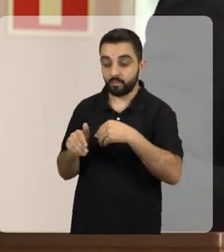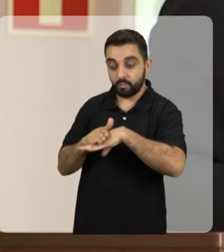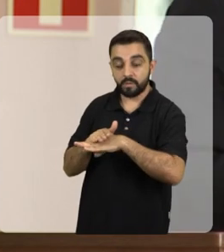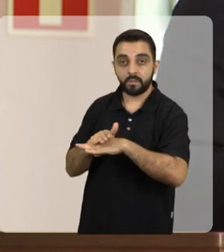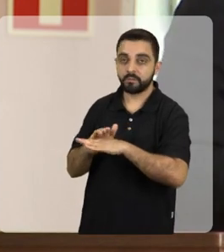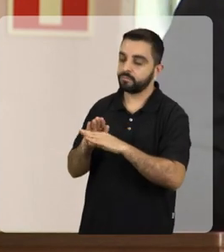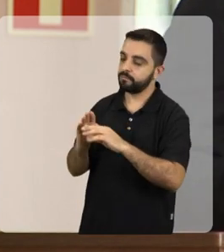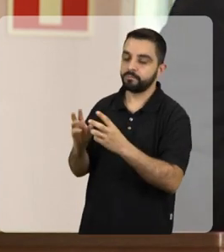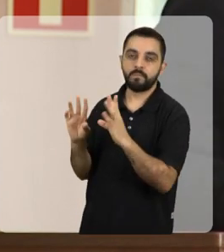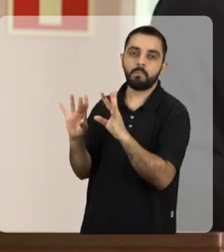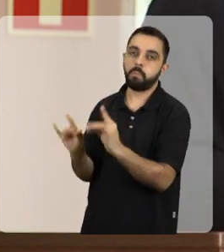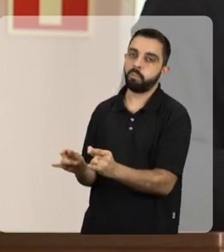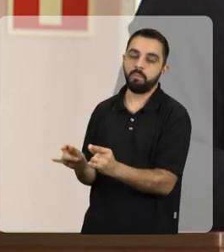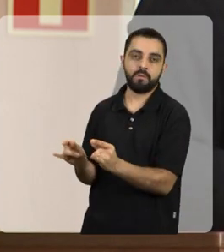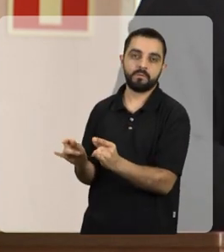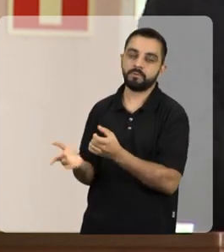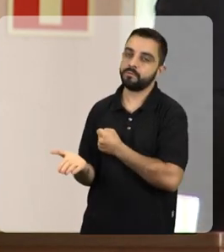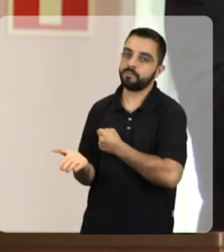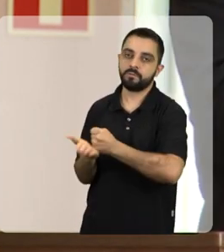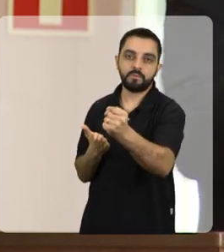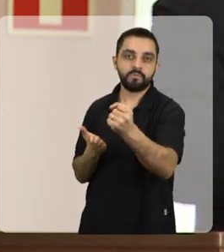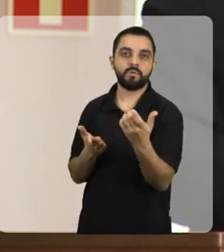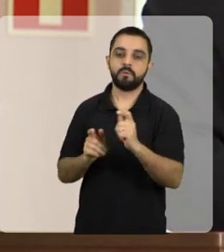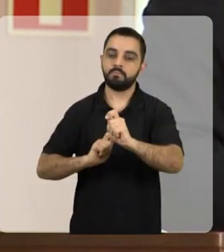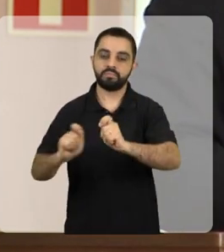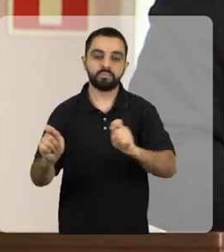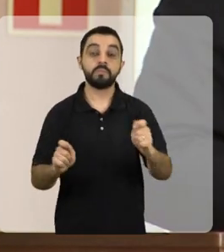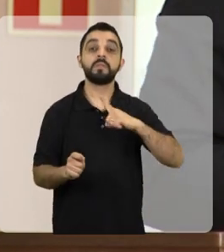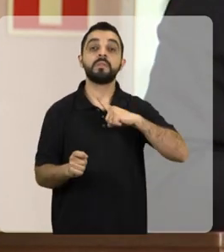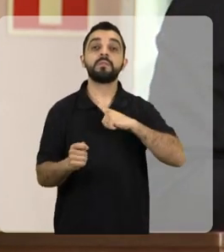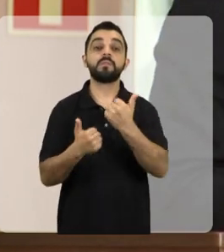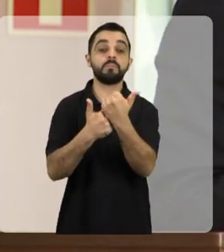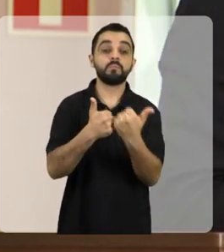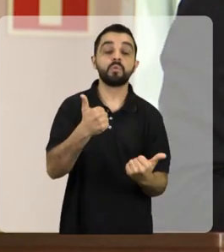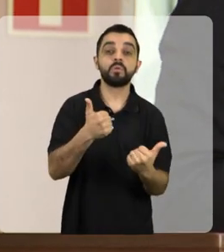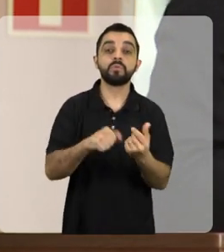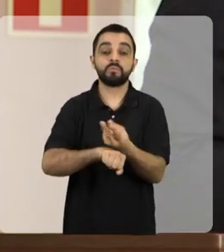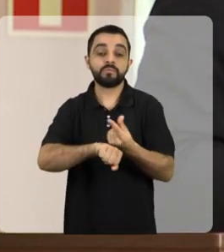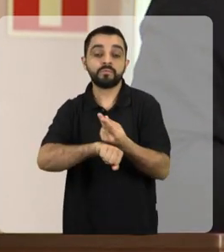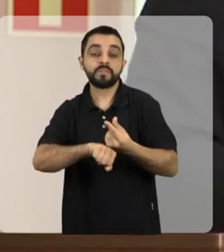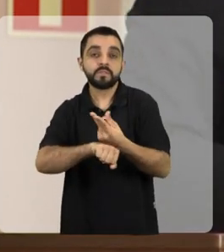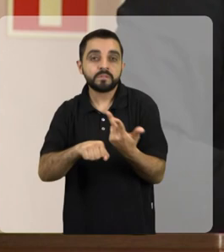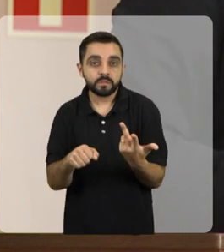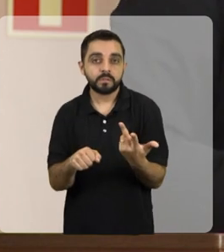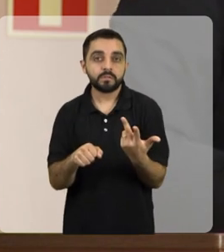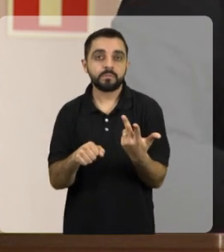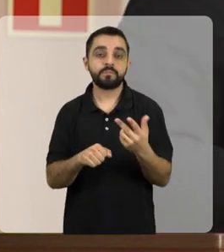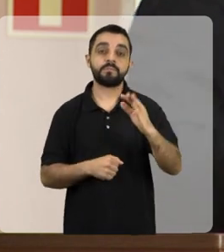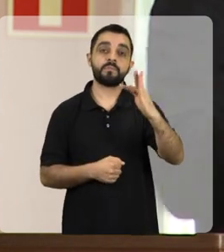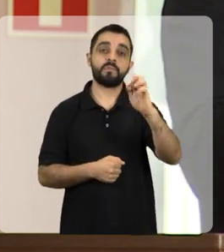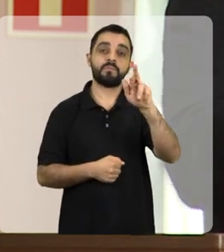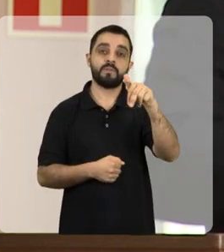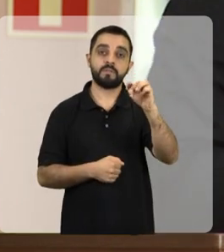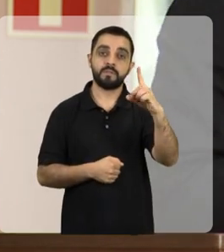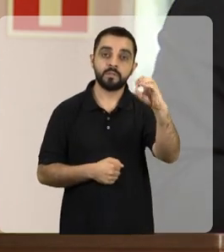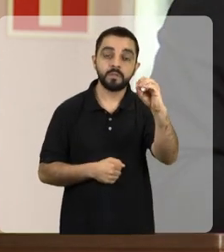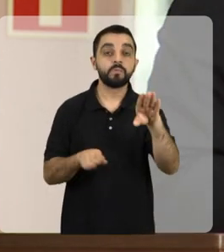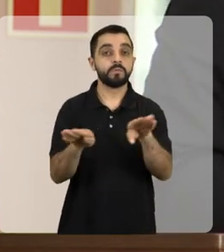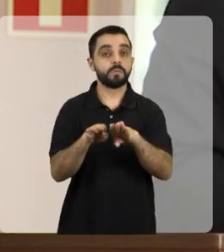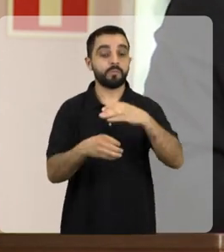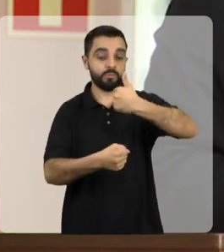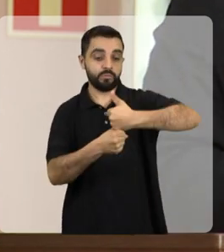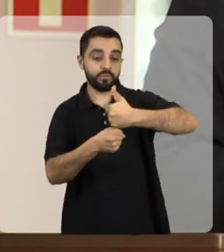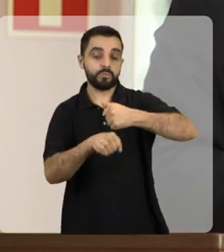toda queimada, os ajustes foram todos feitos. Vejo aqui a presença do nosso pró-reitor de Orçamento e Finanças, Fernando Mesadri, o nosso diretor do